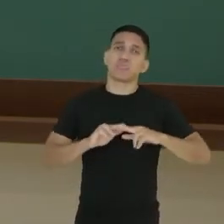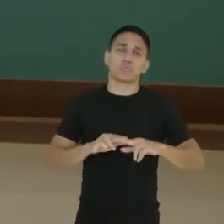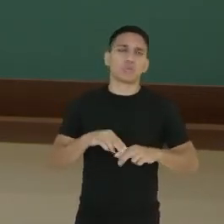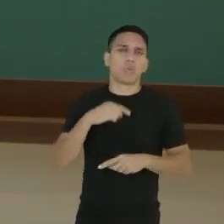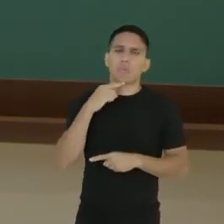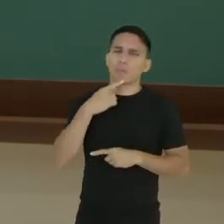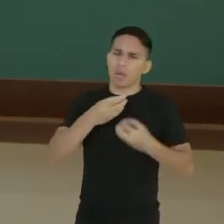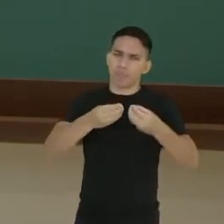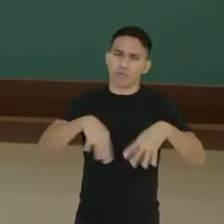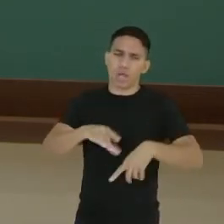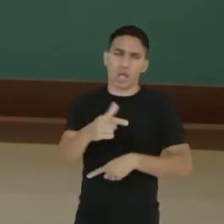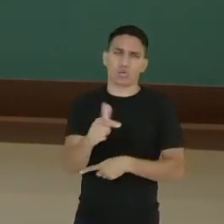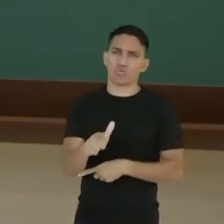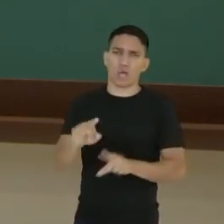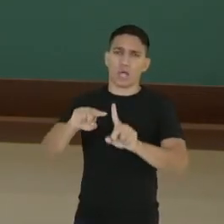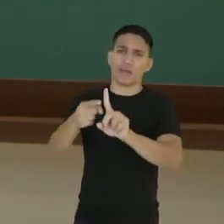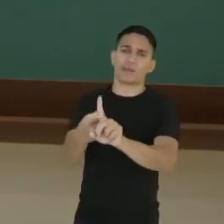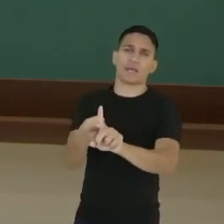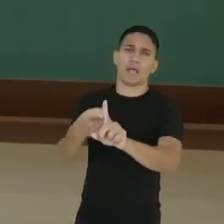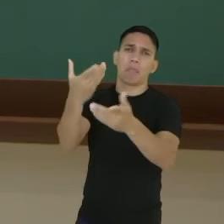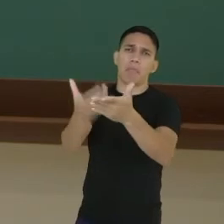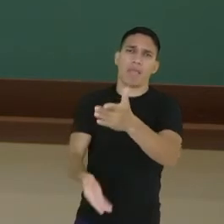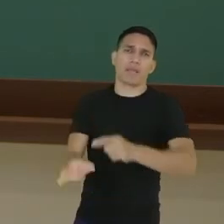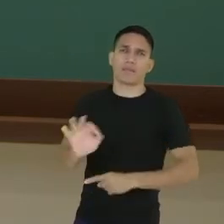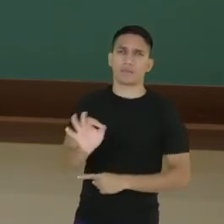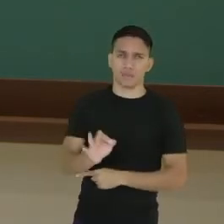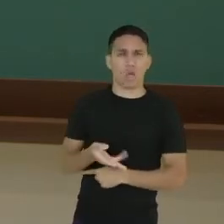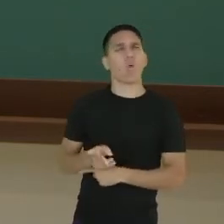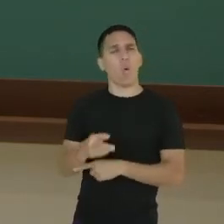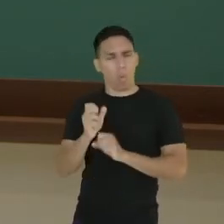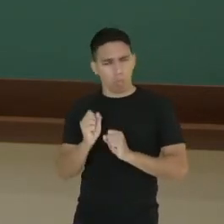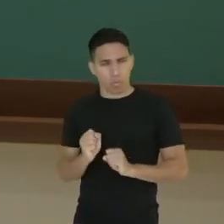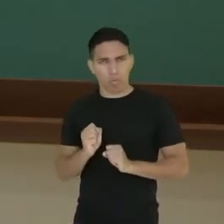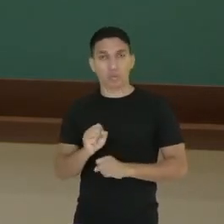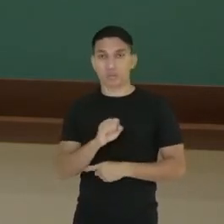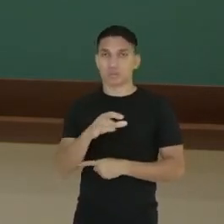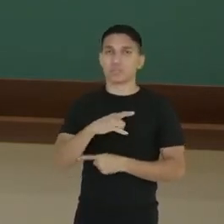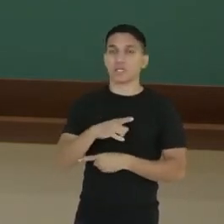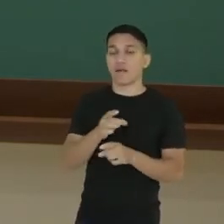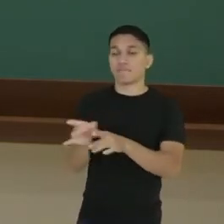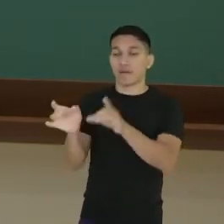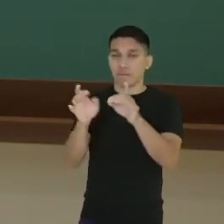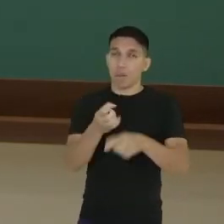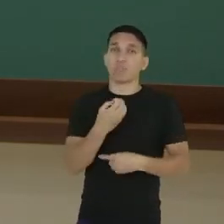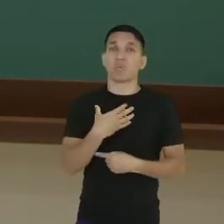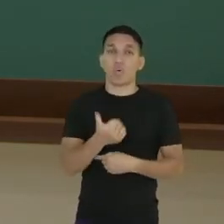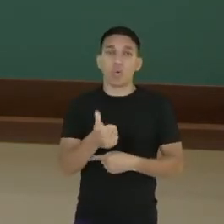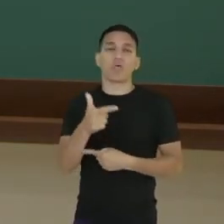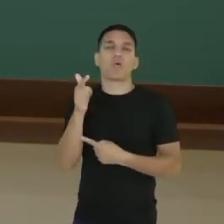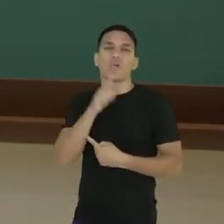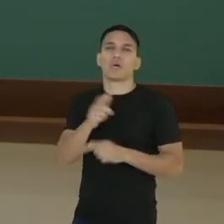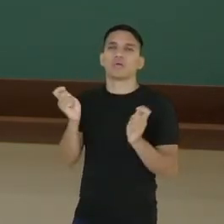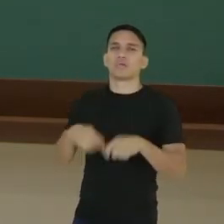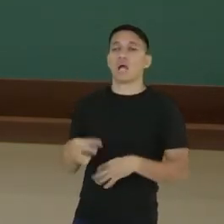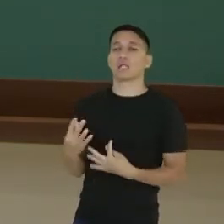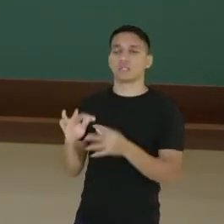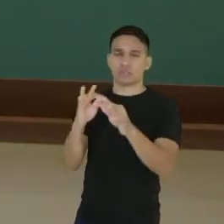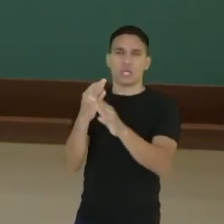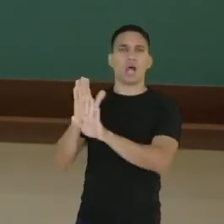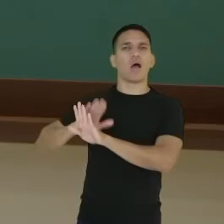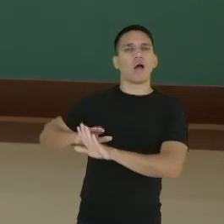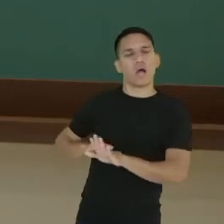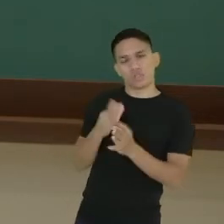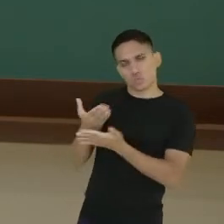não provoca infertilidade, né? As que estão no mercado, elas são muito boas, elas têm uma alta tecnologia, tem muitos estudos